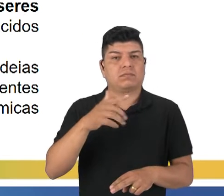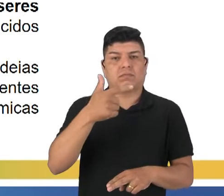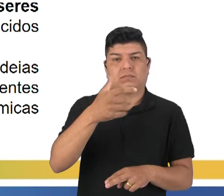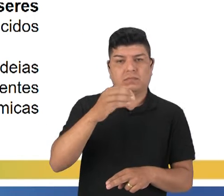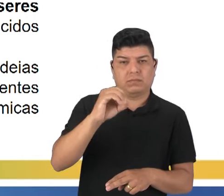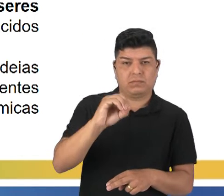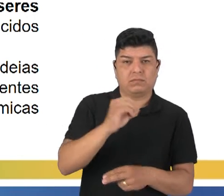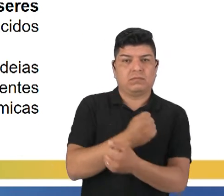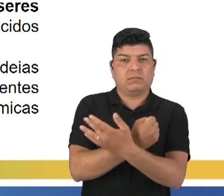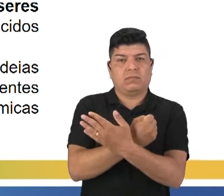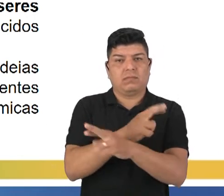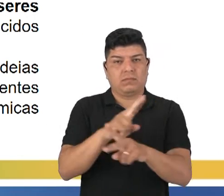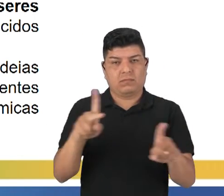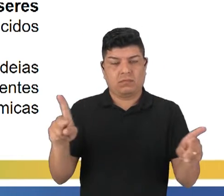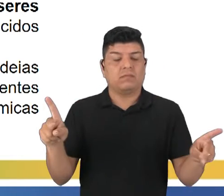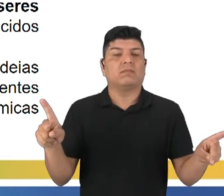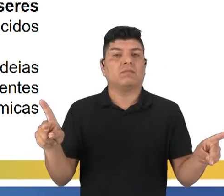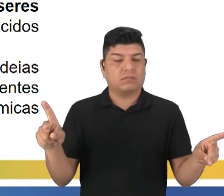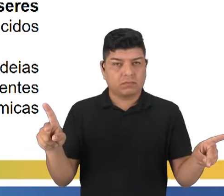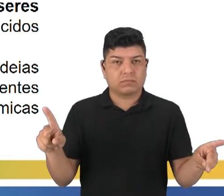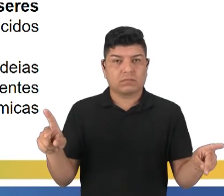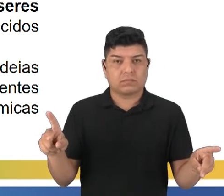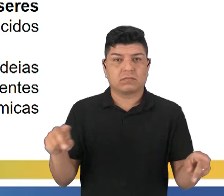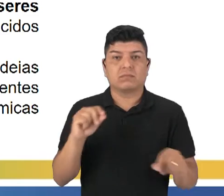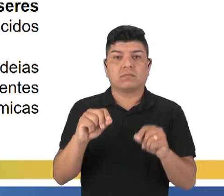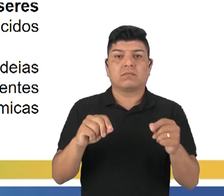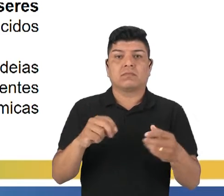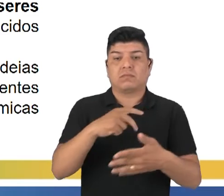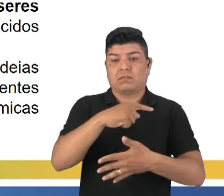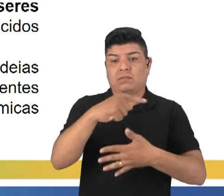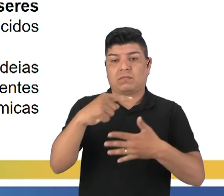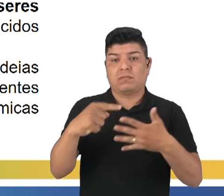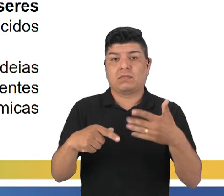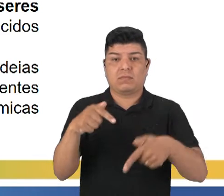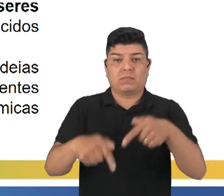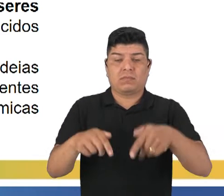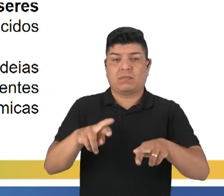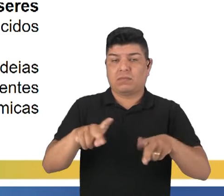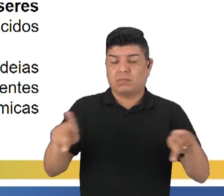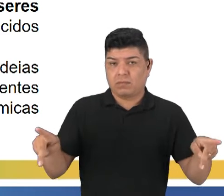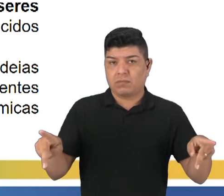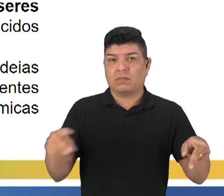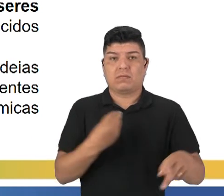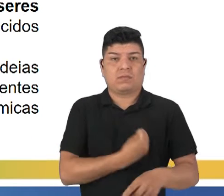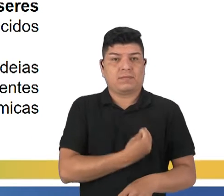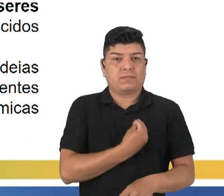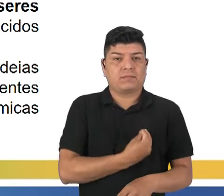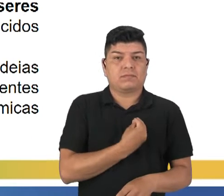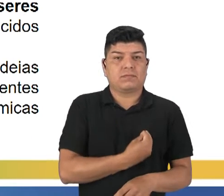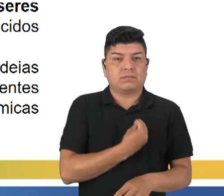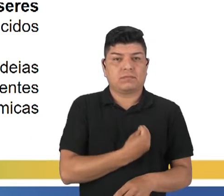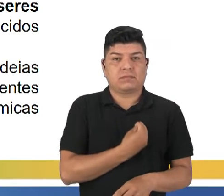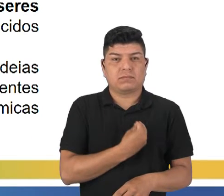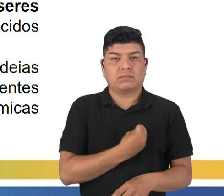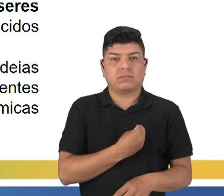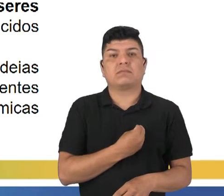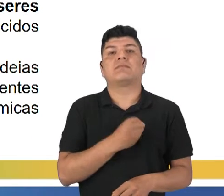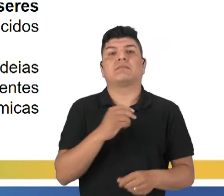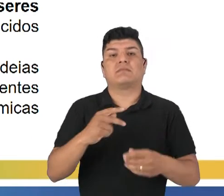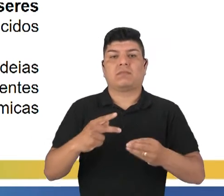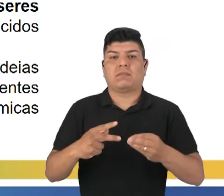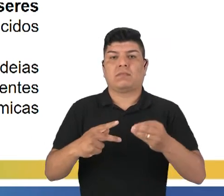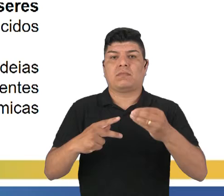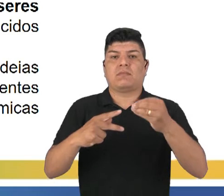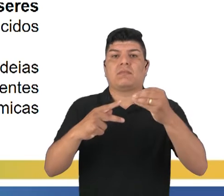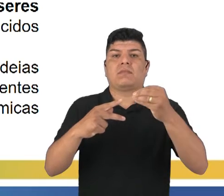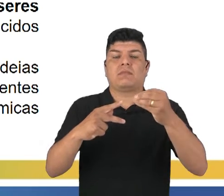20 aminoácidos diferentes, com propriedades químicas diferentes e estão presentes nas proteínas.